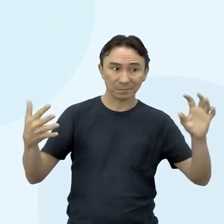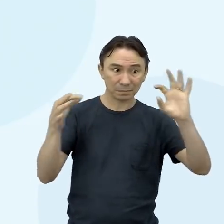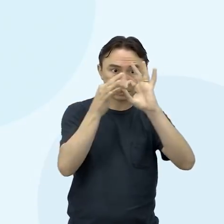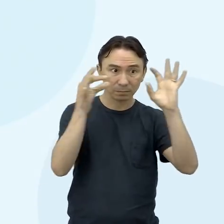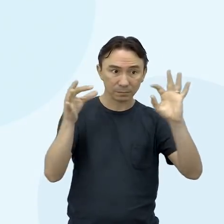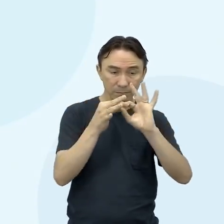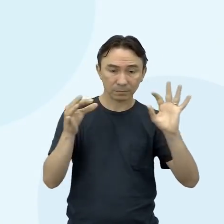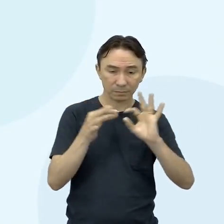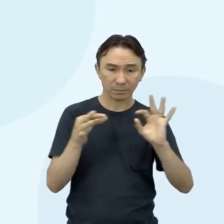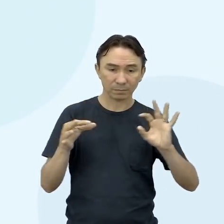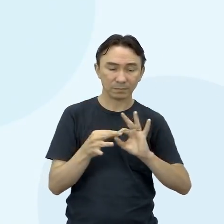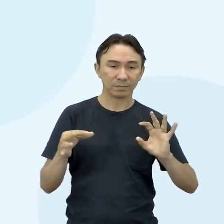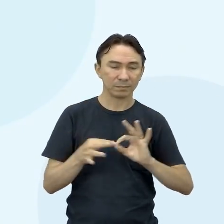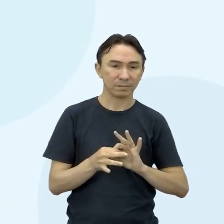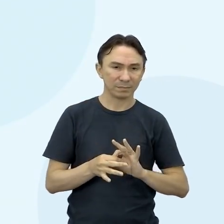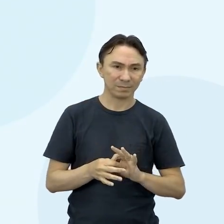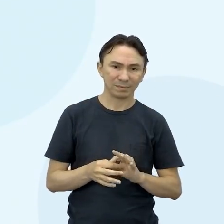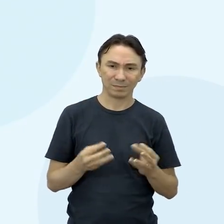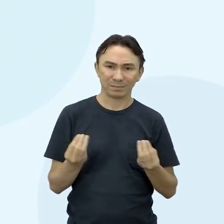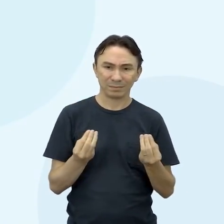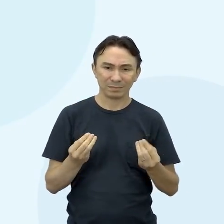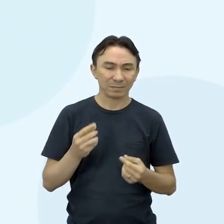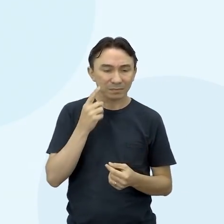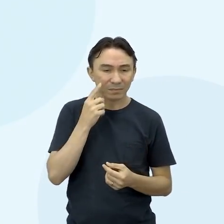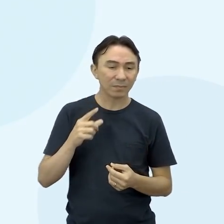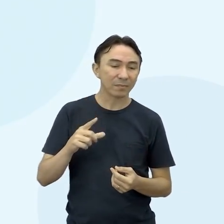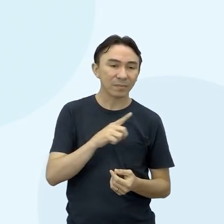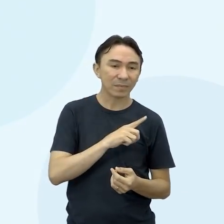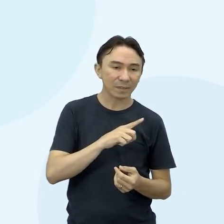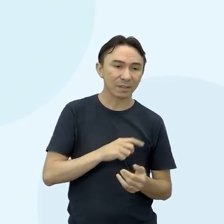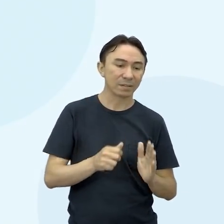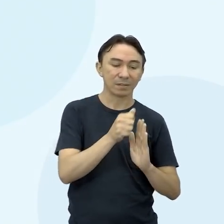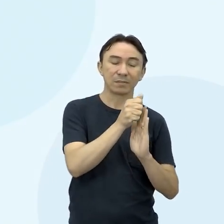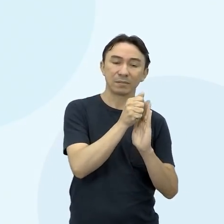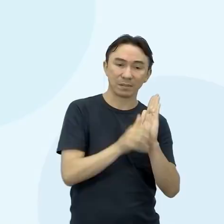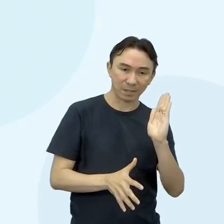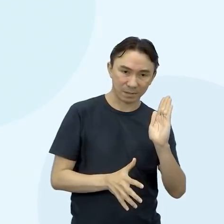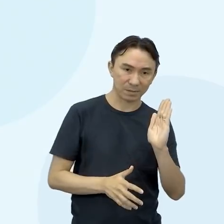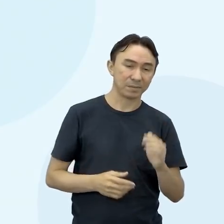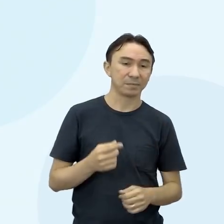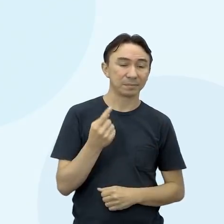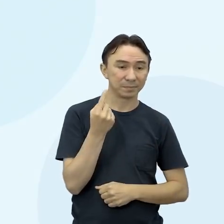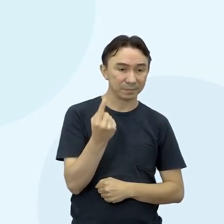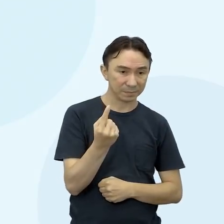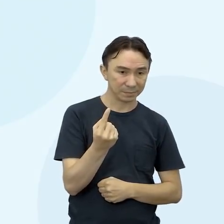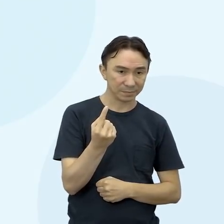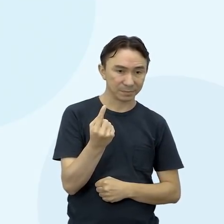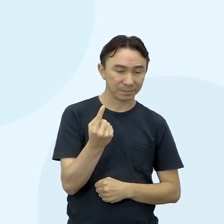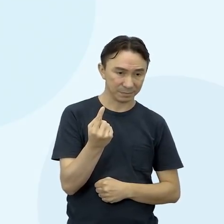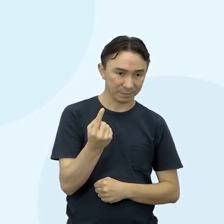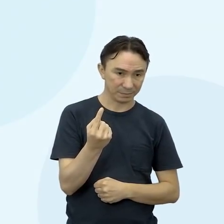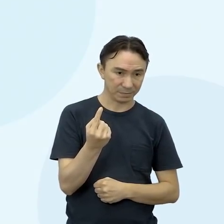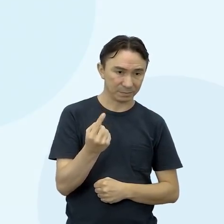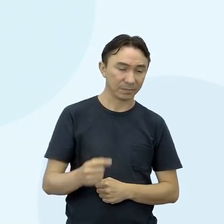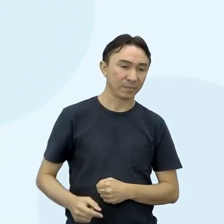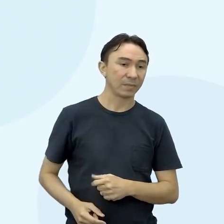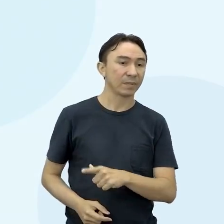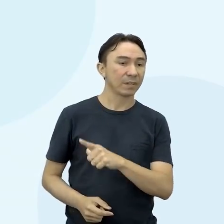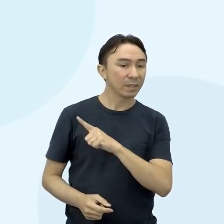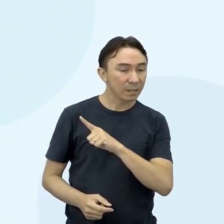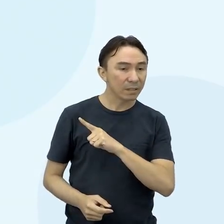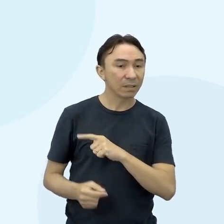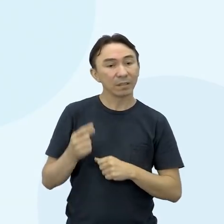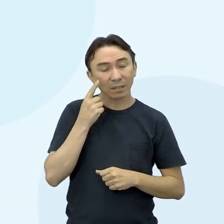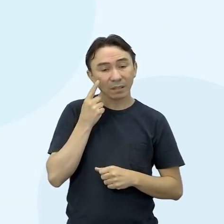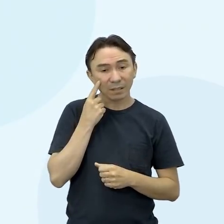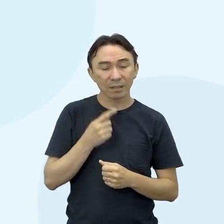atividade. Então, toda atividade 1 do componente, sempre, neste caso, vai ser de